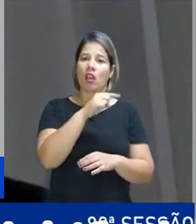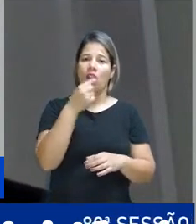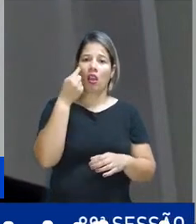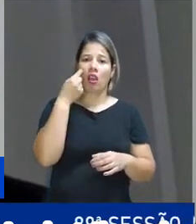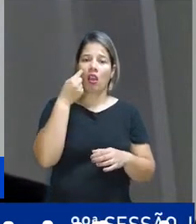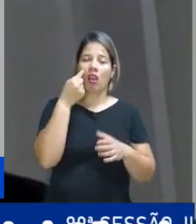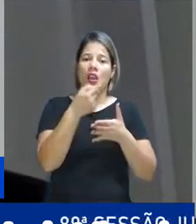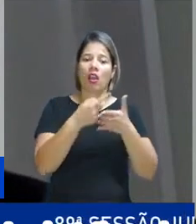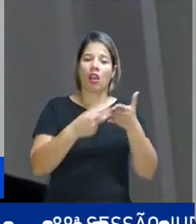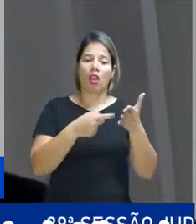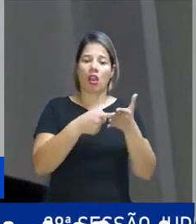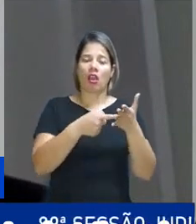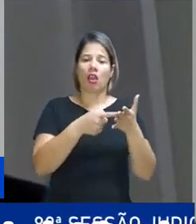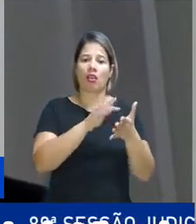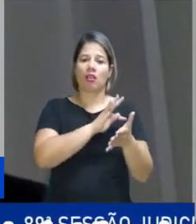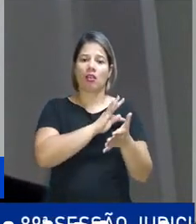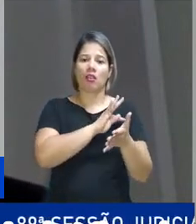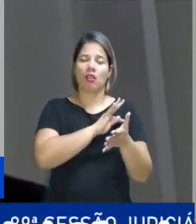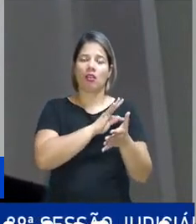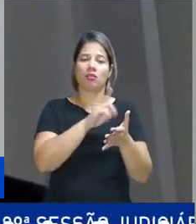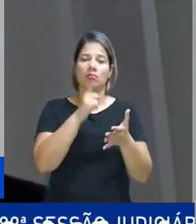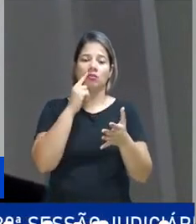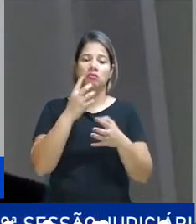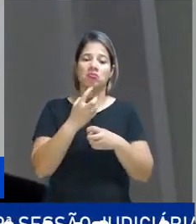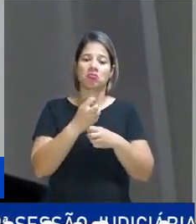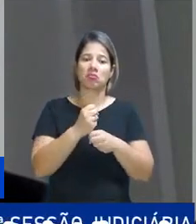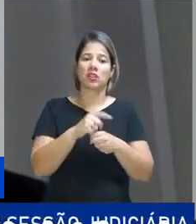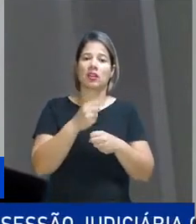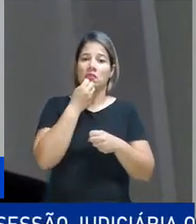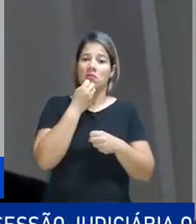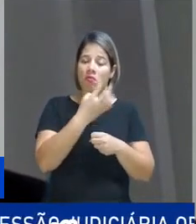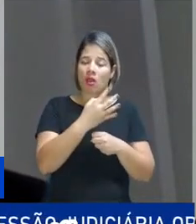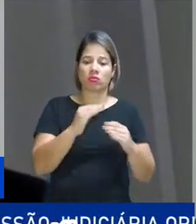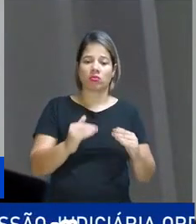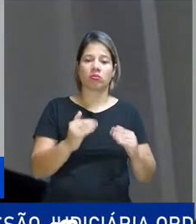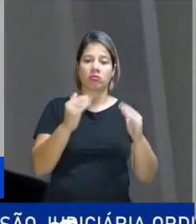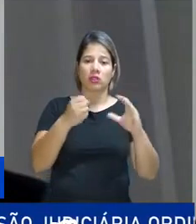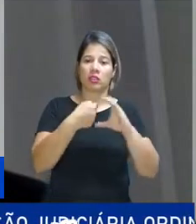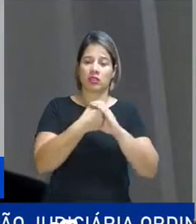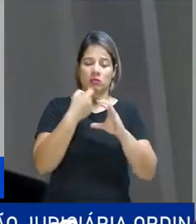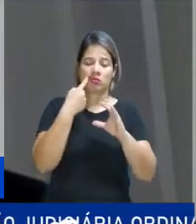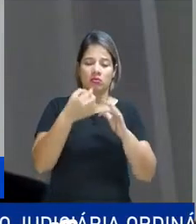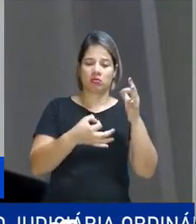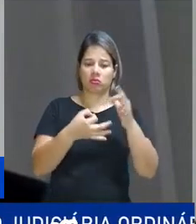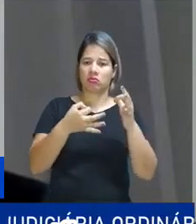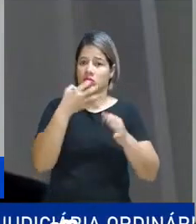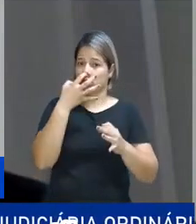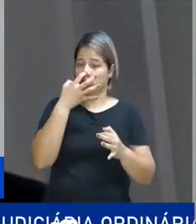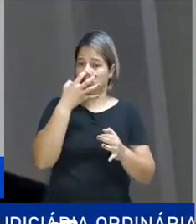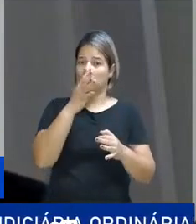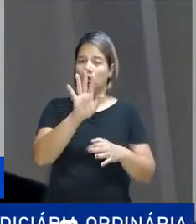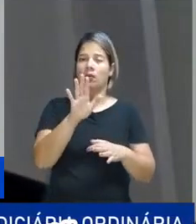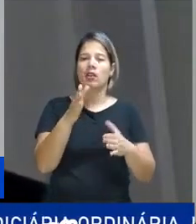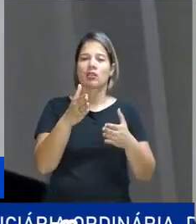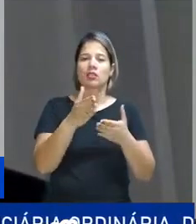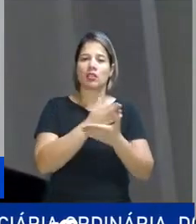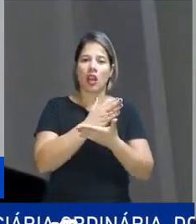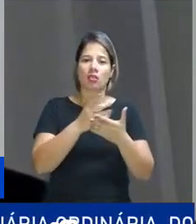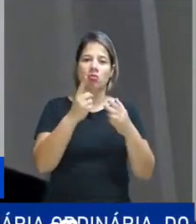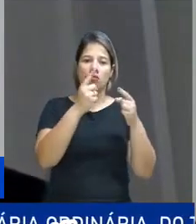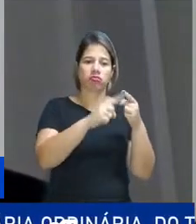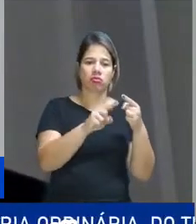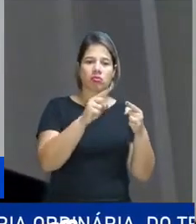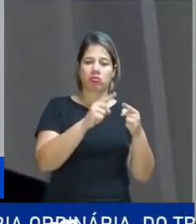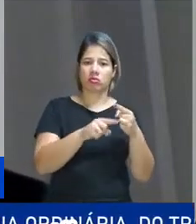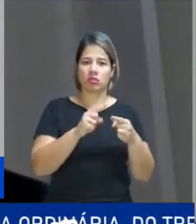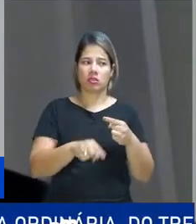ele merece todo o apreço e prestígio do tribunal. Raras exceções, eu tenho divergido